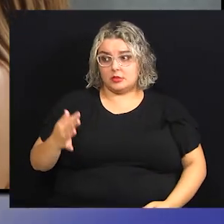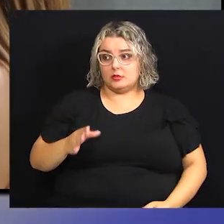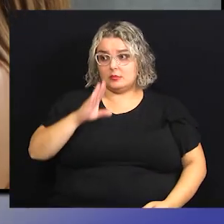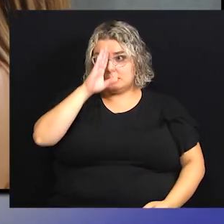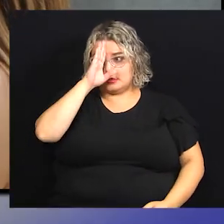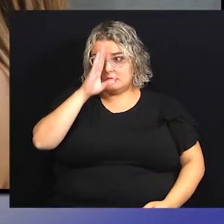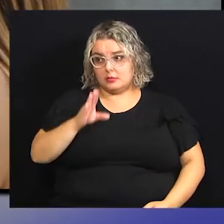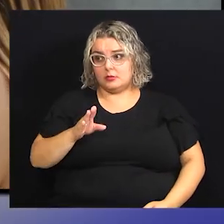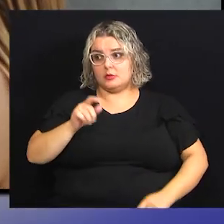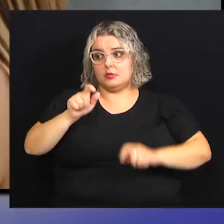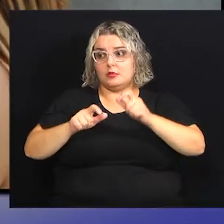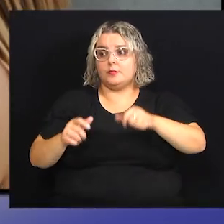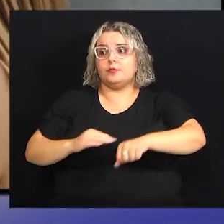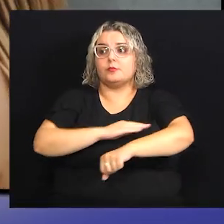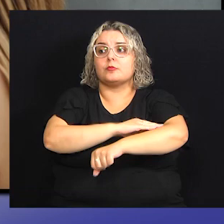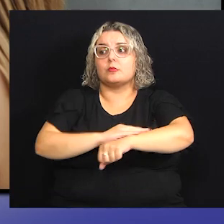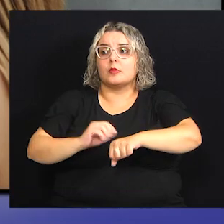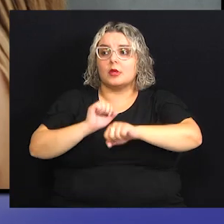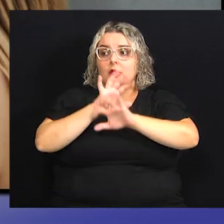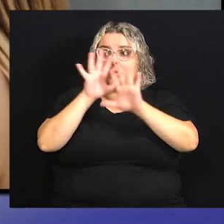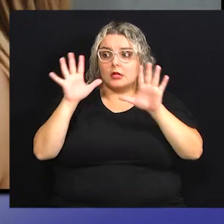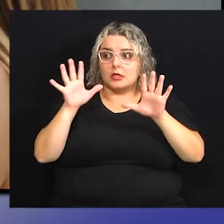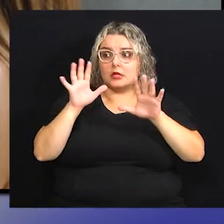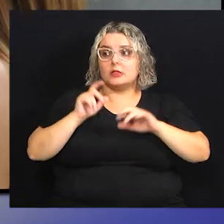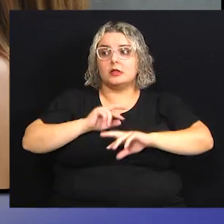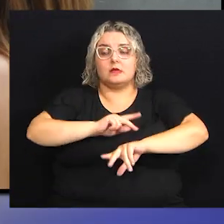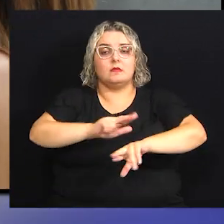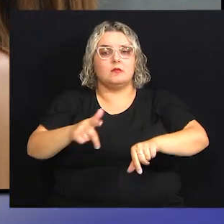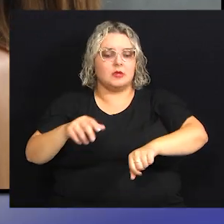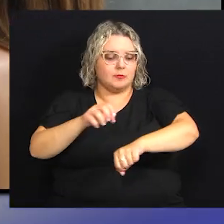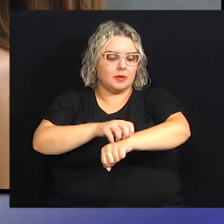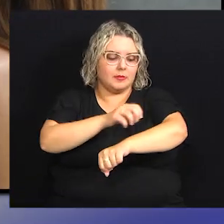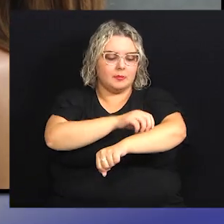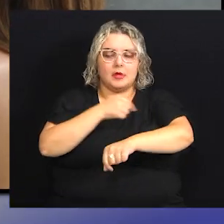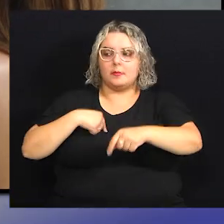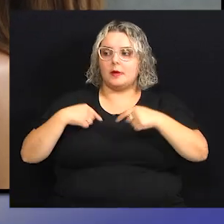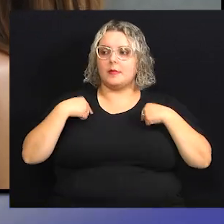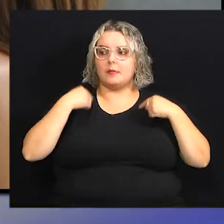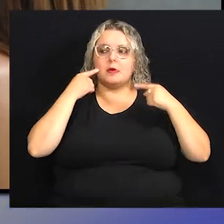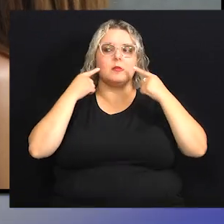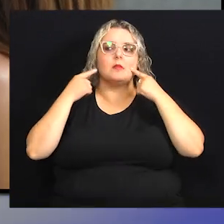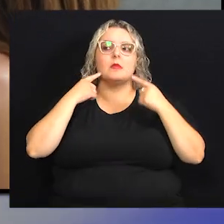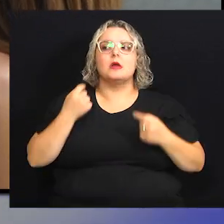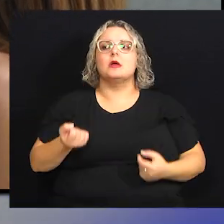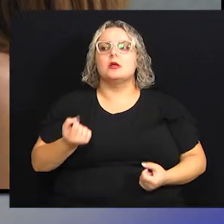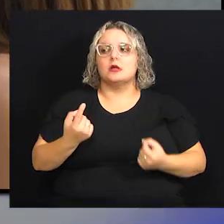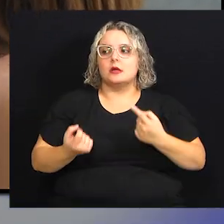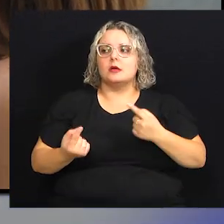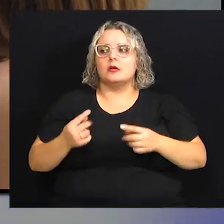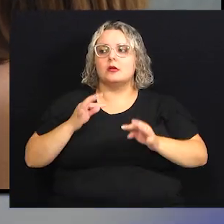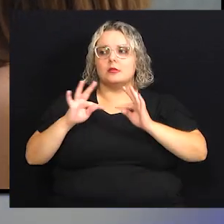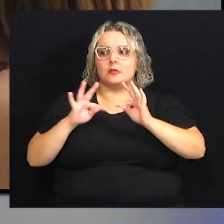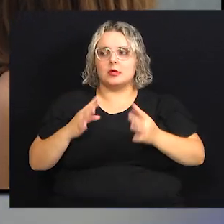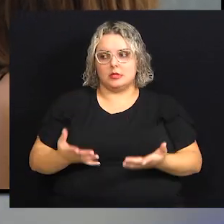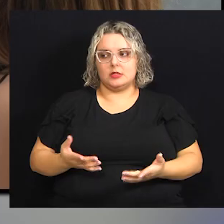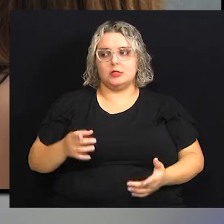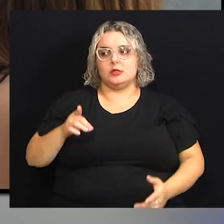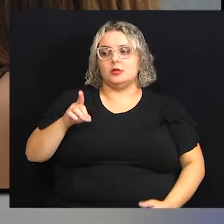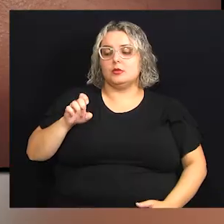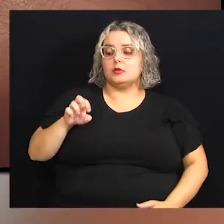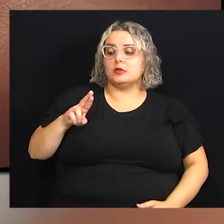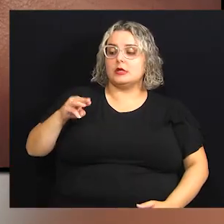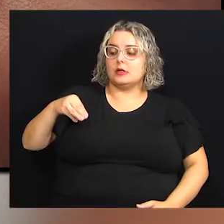lesões, principalmente aquelas pessoas com pele clara, pessoas que têm muitas manchas, muitas pintas, existem algumas técnicas hoje